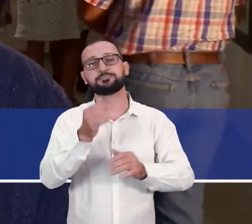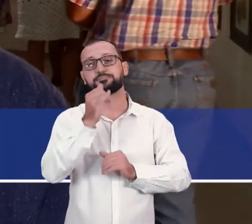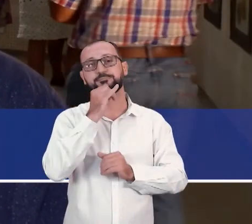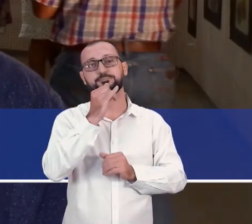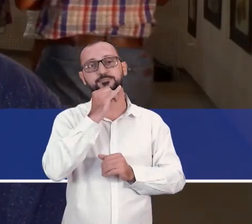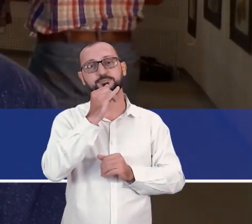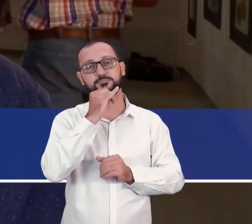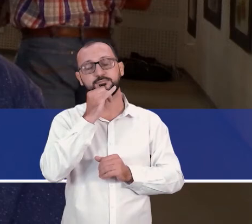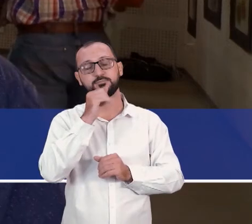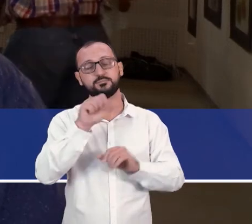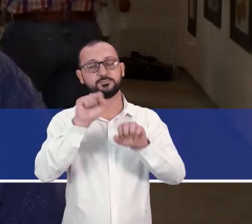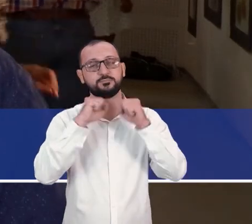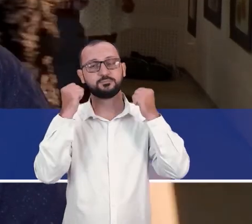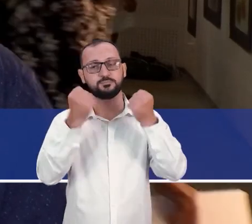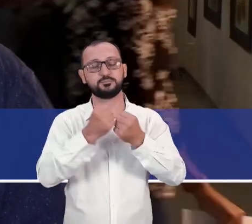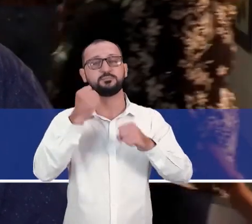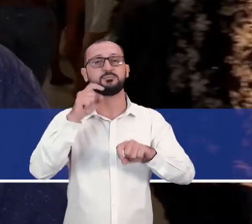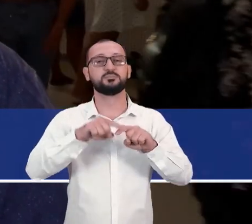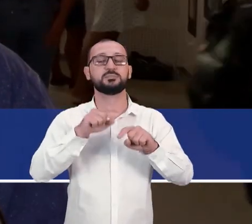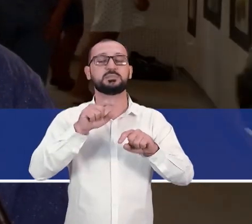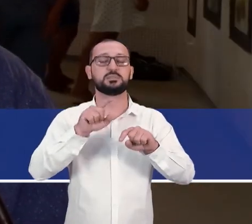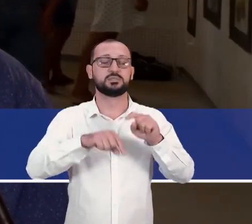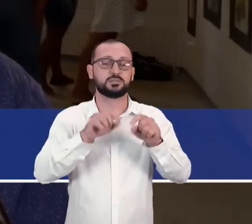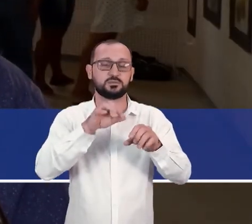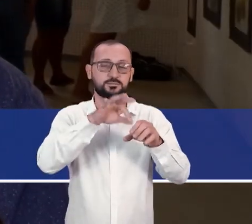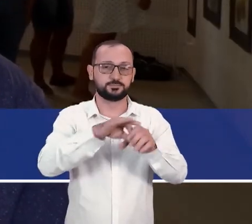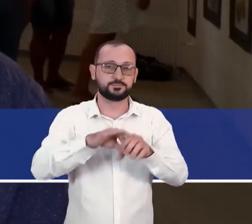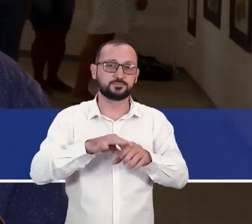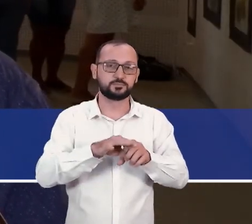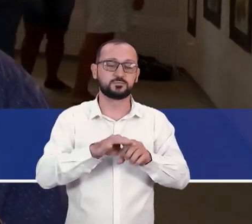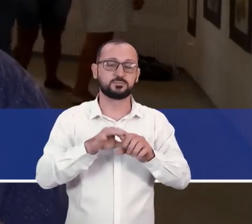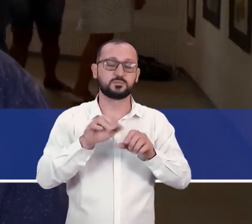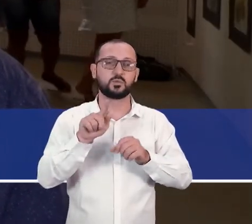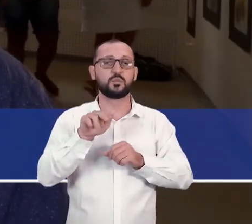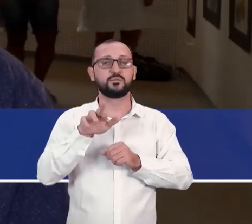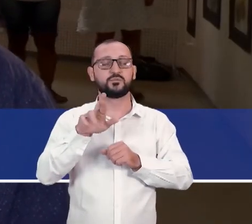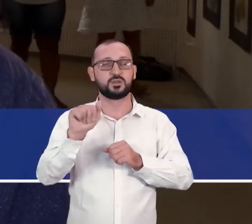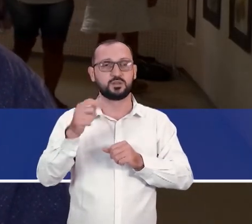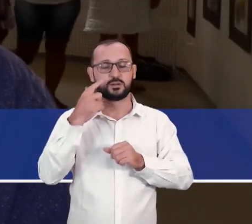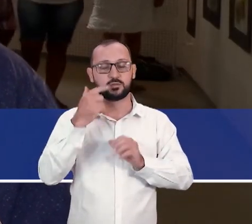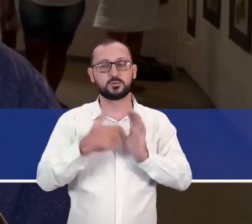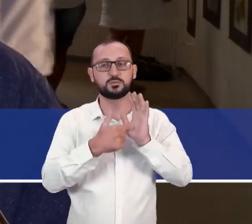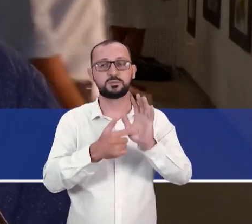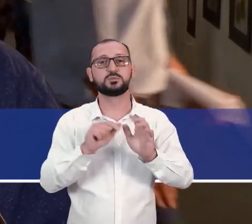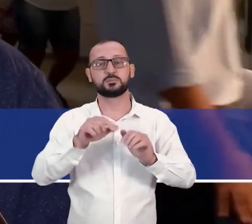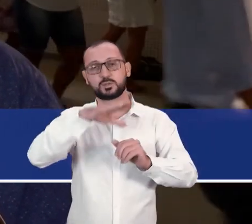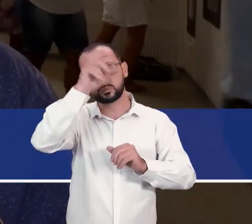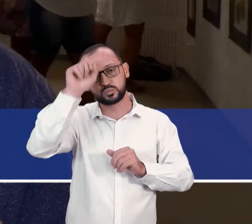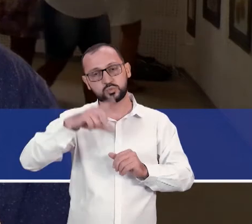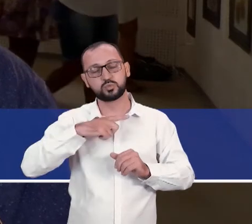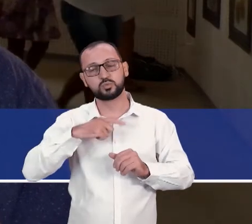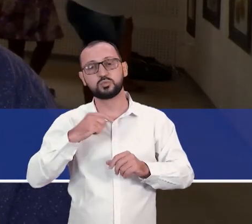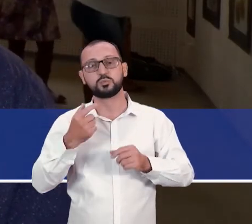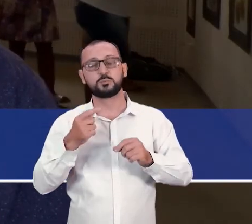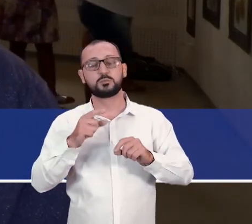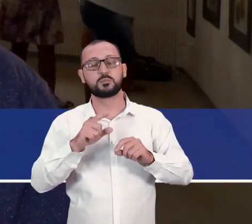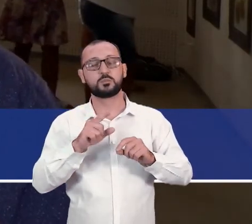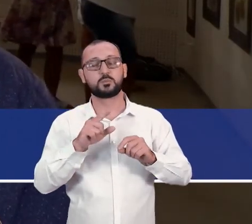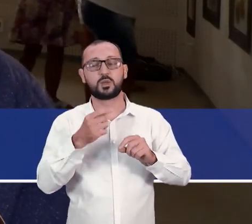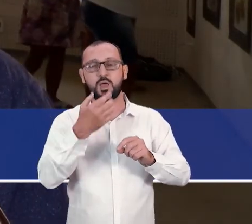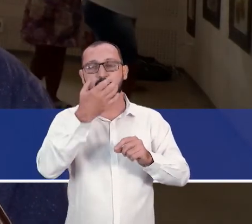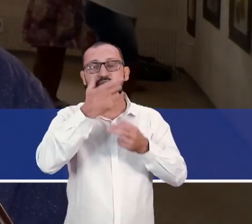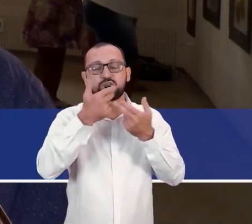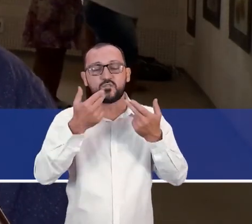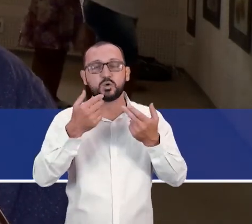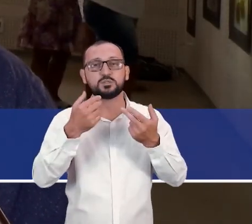esse exemplo aqui desse seminário, desse produto, dessa cadeia produtiva da Guavira, mostra o potencial que Mato Grosso do Sul tem como fruto